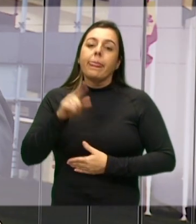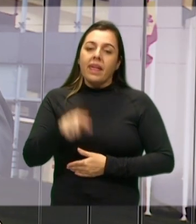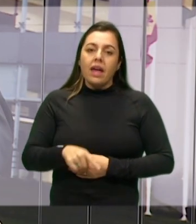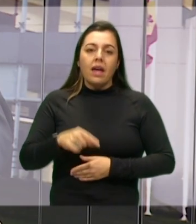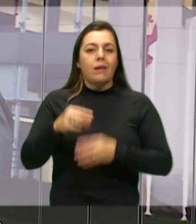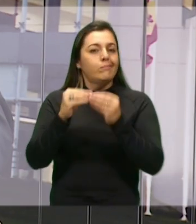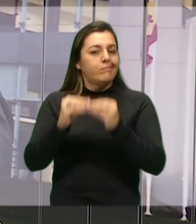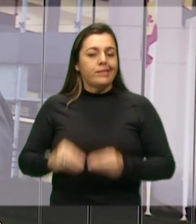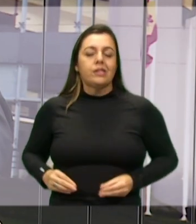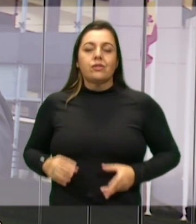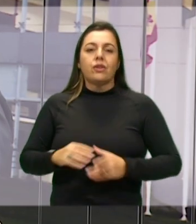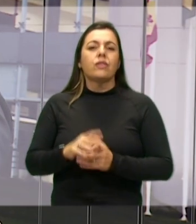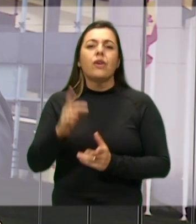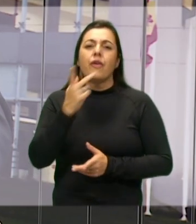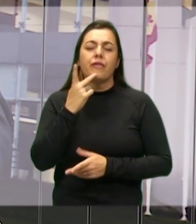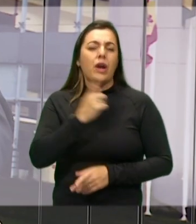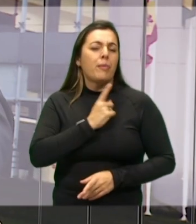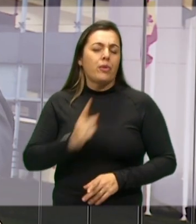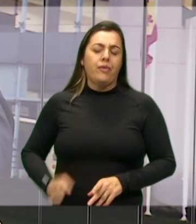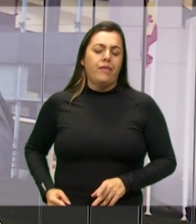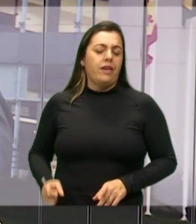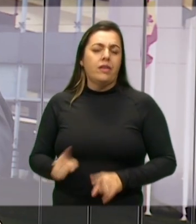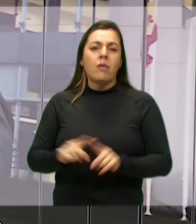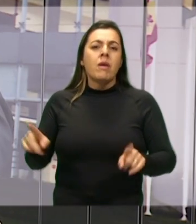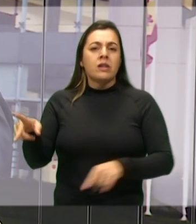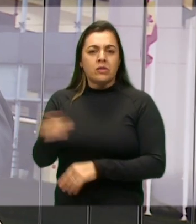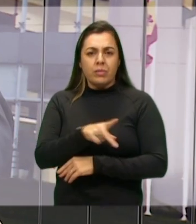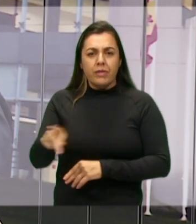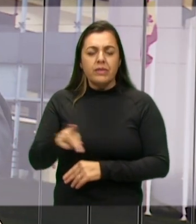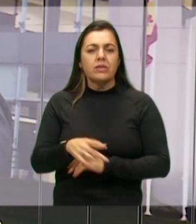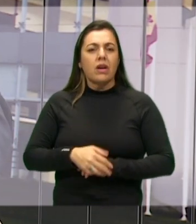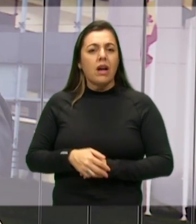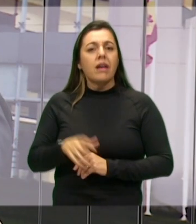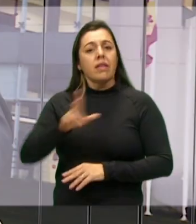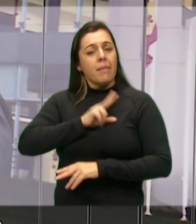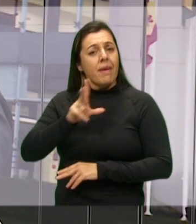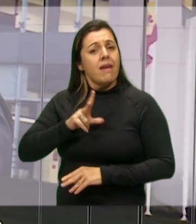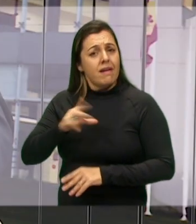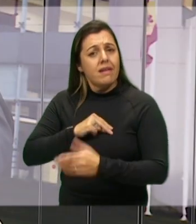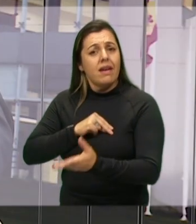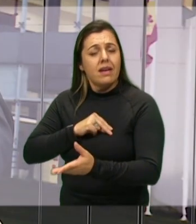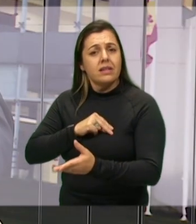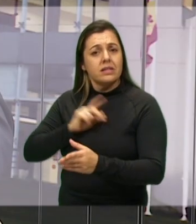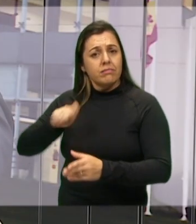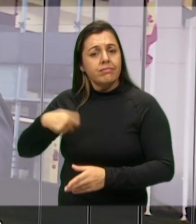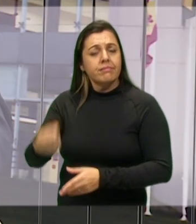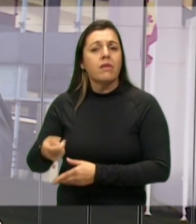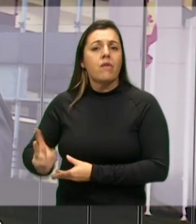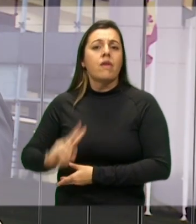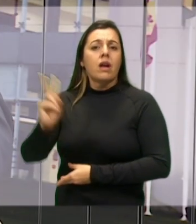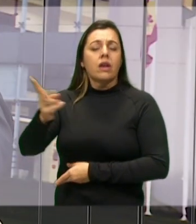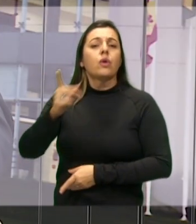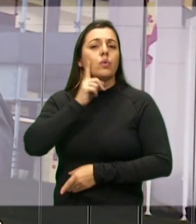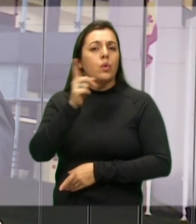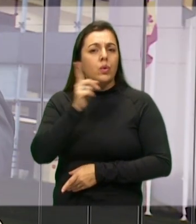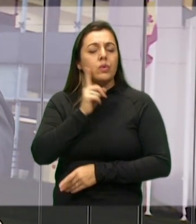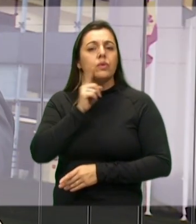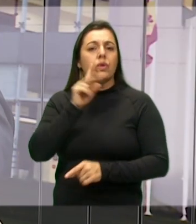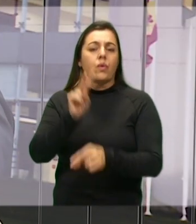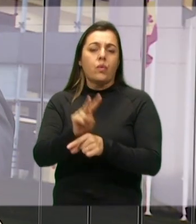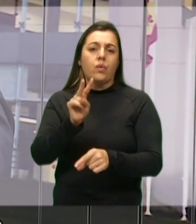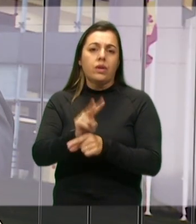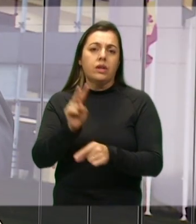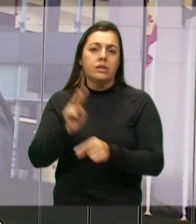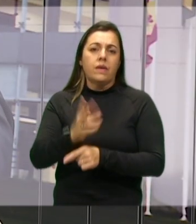muito prejudicial, não digo para o governo, mas para os professores, que é aquele que merece a devida valorização, que é aquele que está todo dia